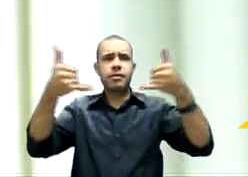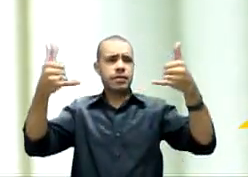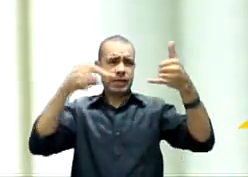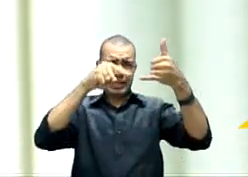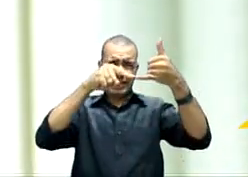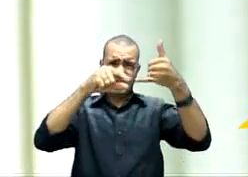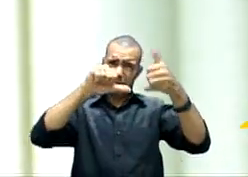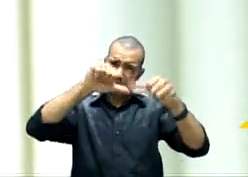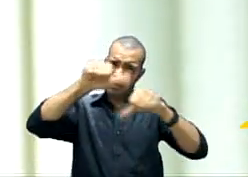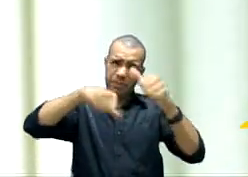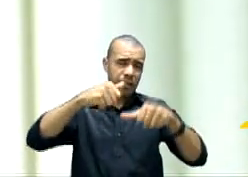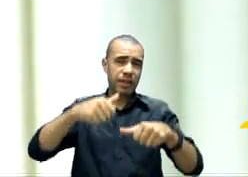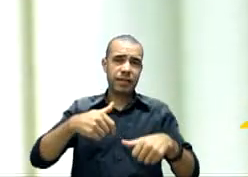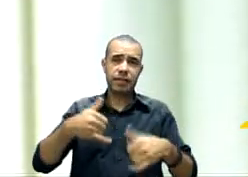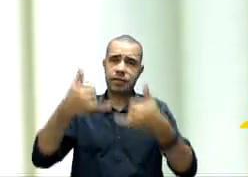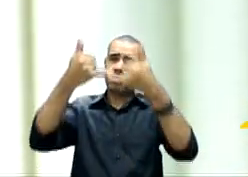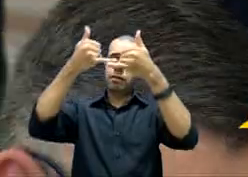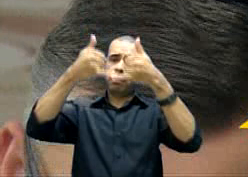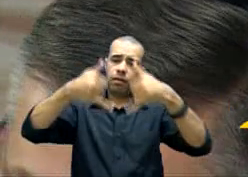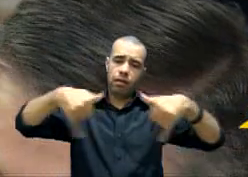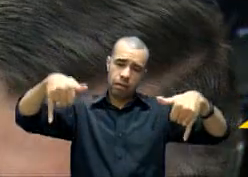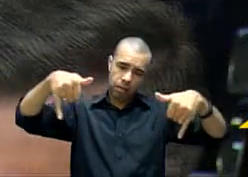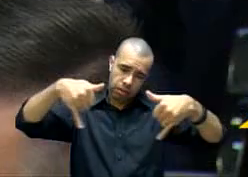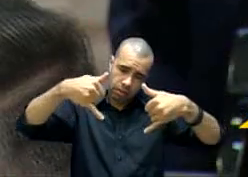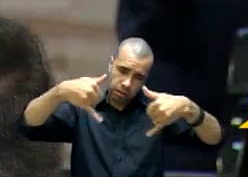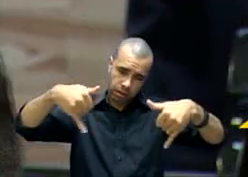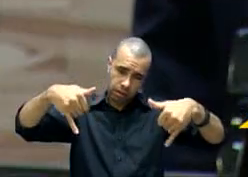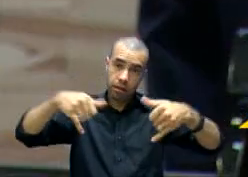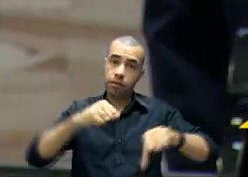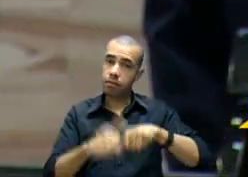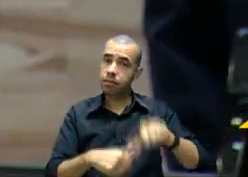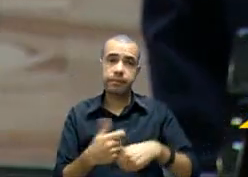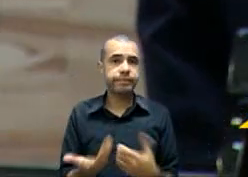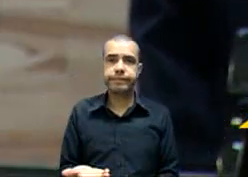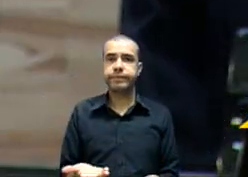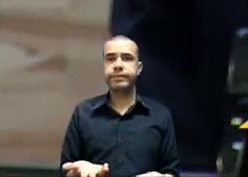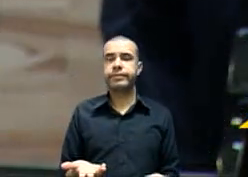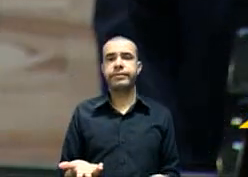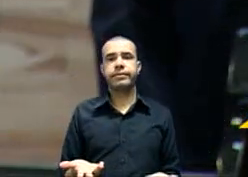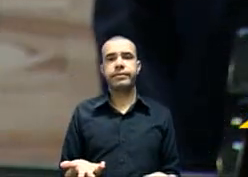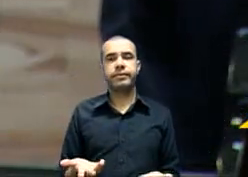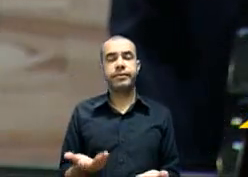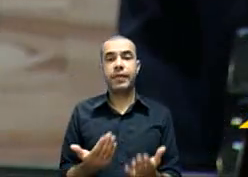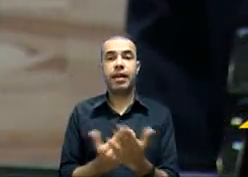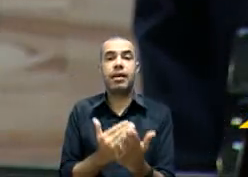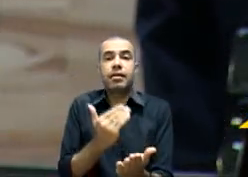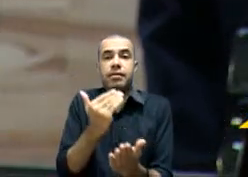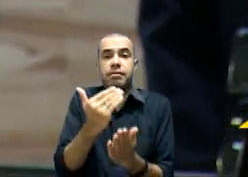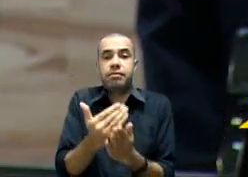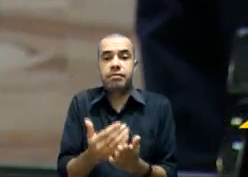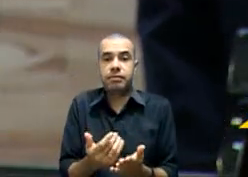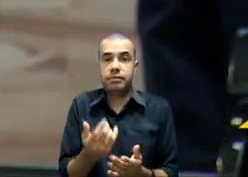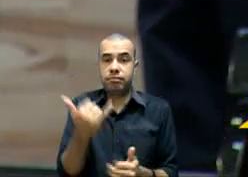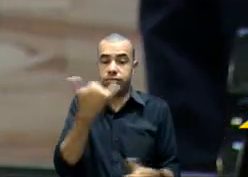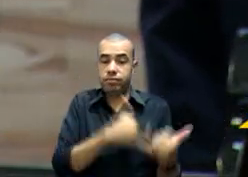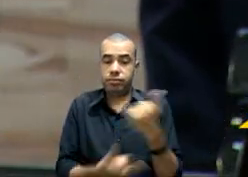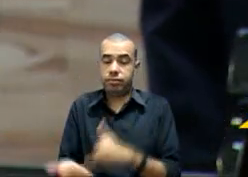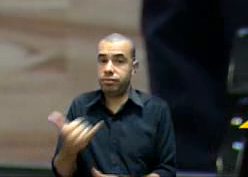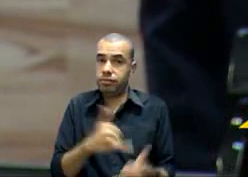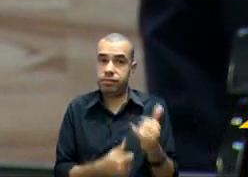ficam contrário. Pendurados, caindo pelas ruas. E isso não aumenta a alíquota de quem paga a sua energia, porque energia é